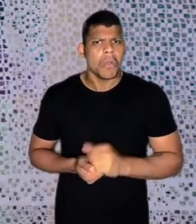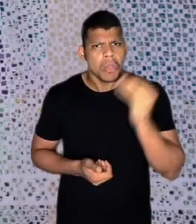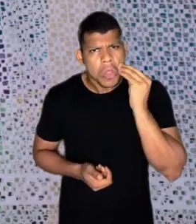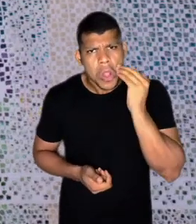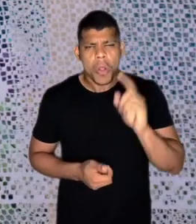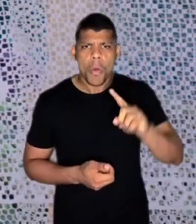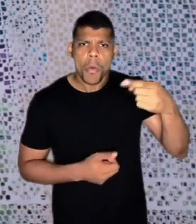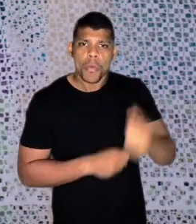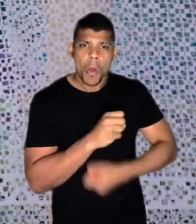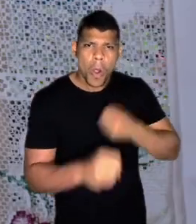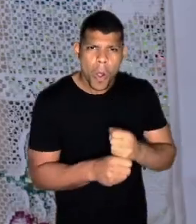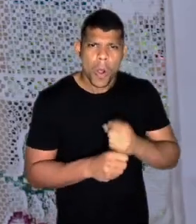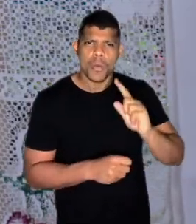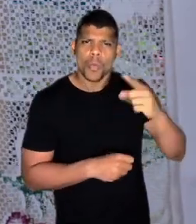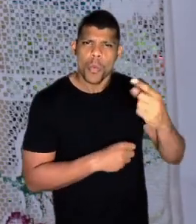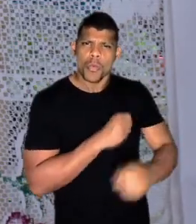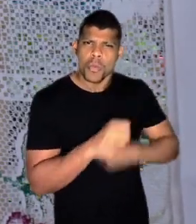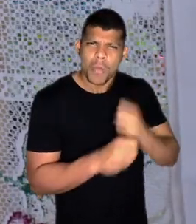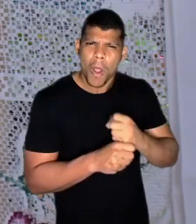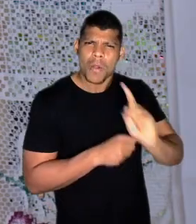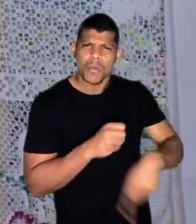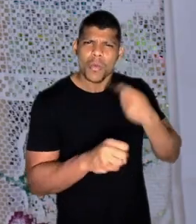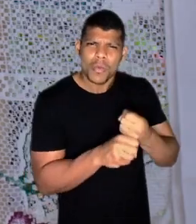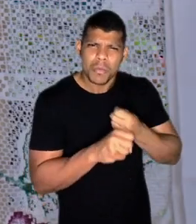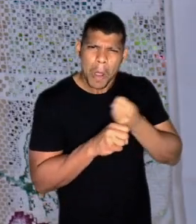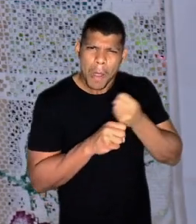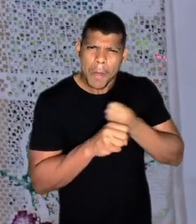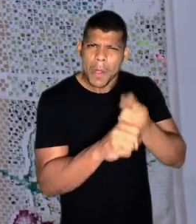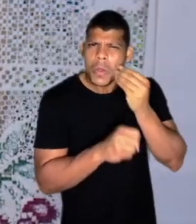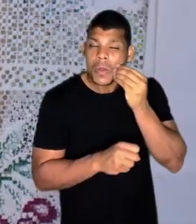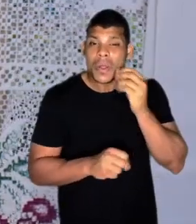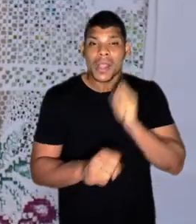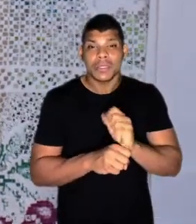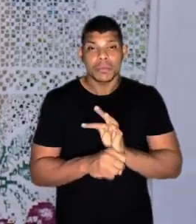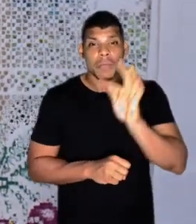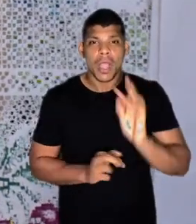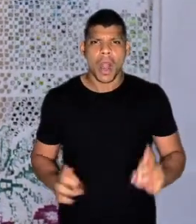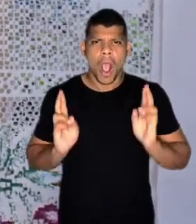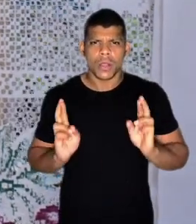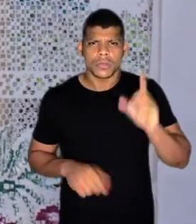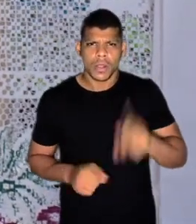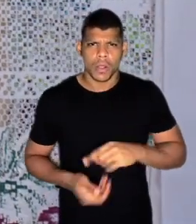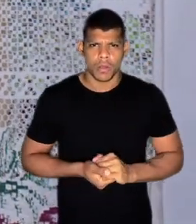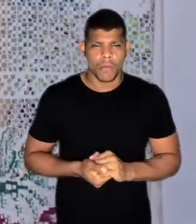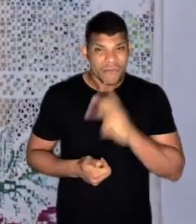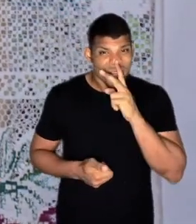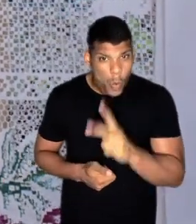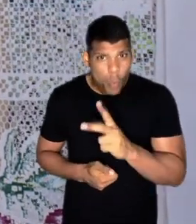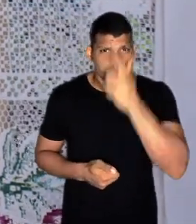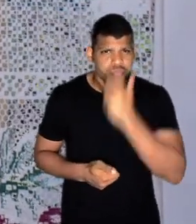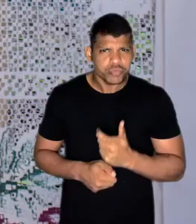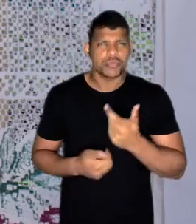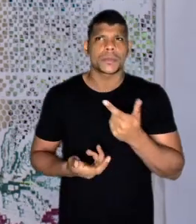continuo vai Avante a esperança é que é forte mesmo entendeu a esperança que eu tenho é que